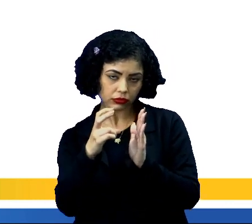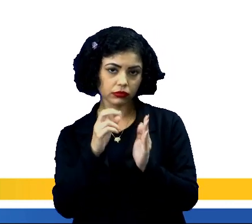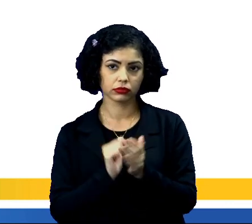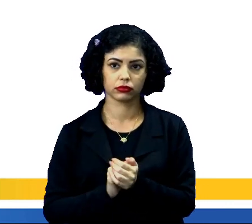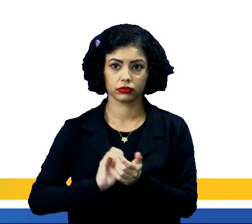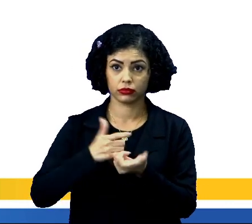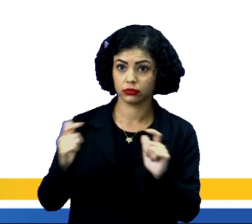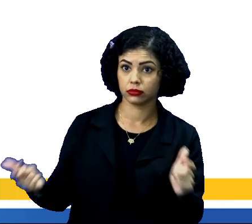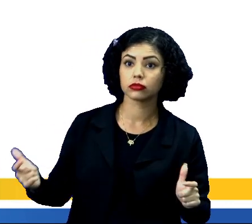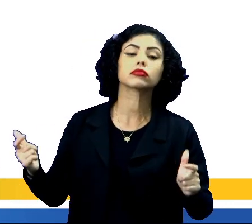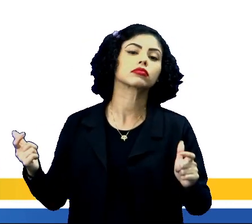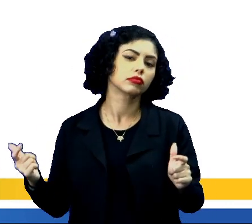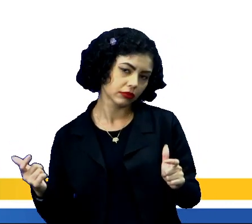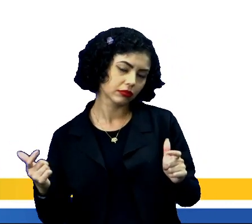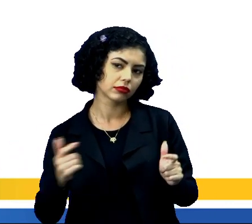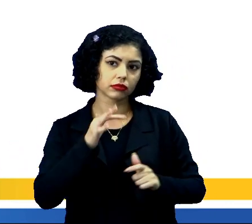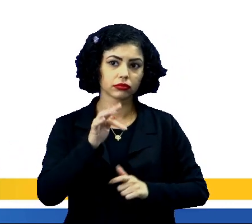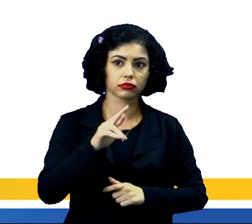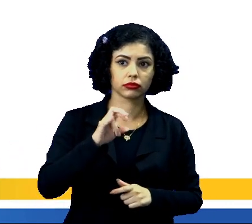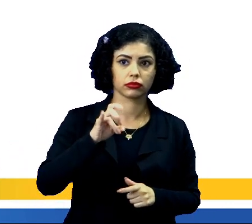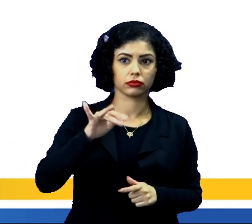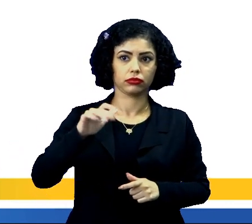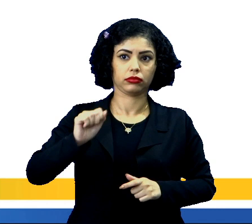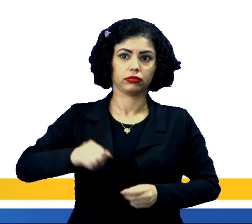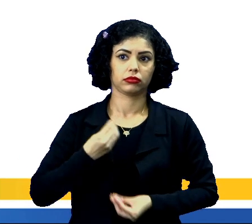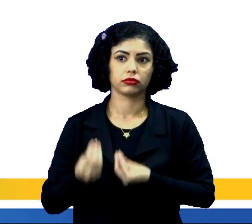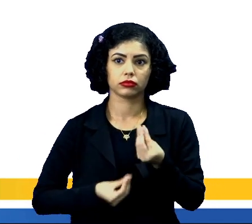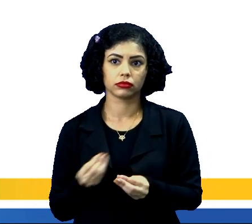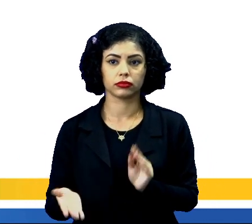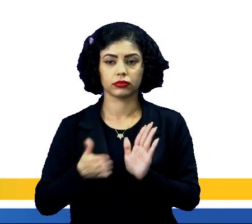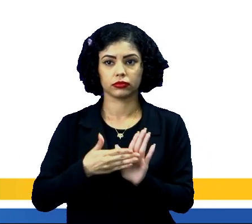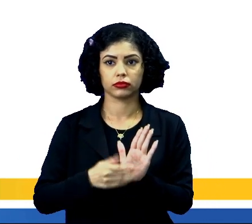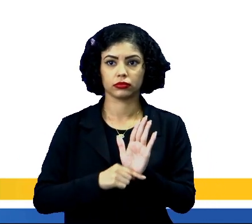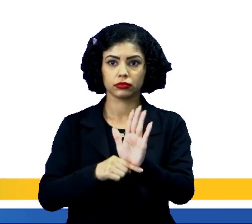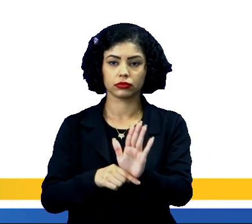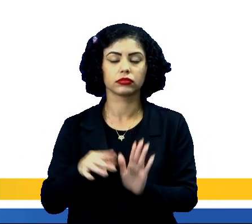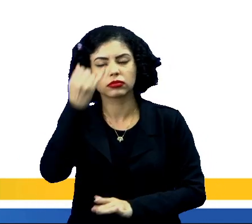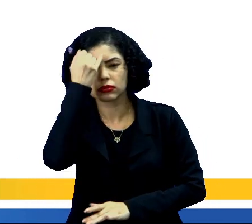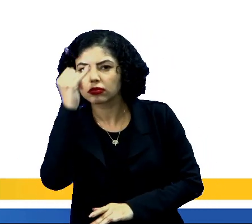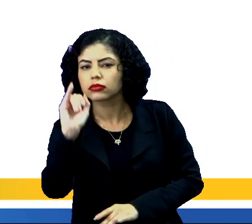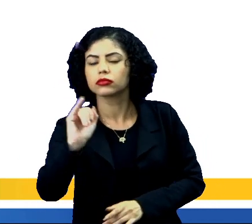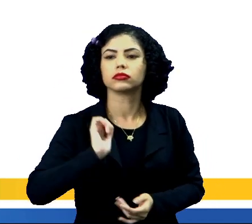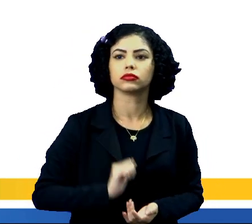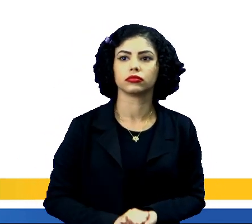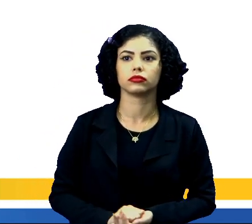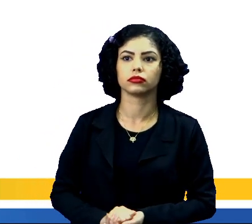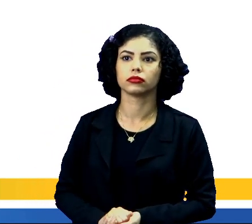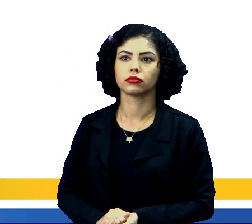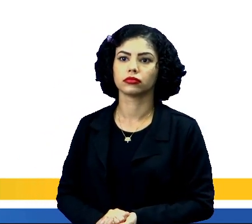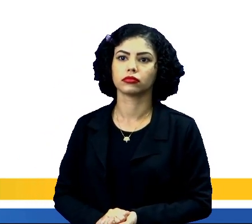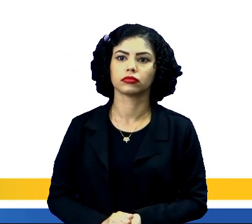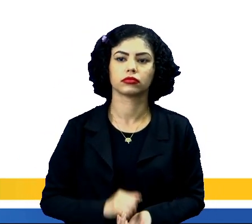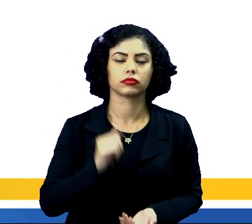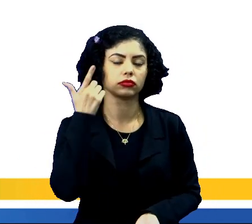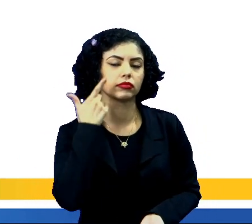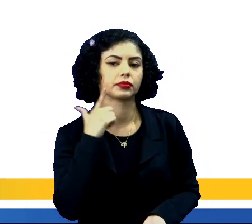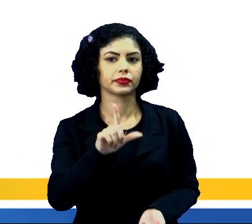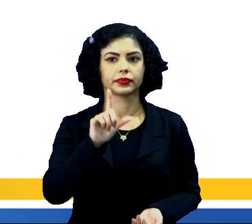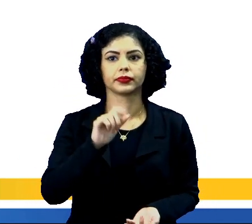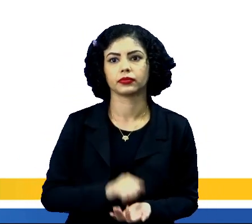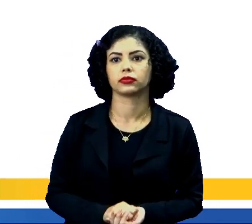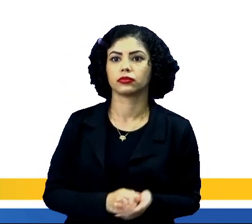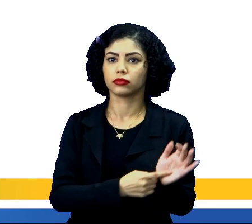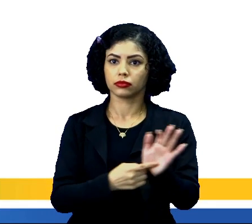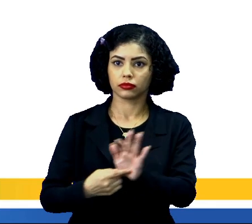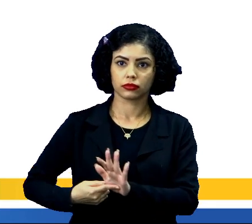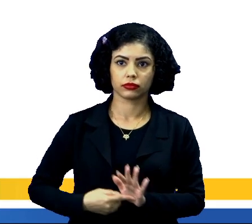grandes ateliês criativos de Florença. Servia aí com o propósito de investigar ideias, né, de garantir a formação